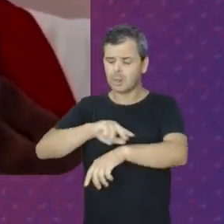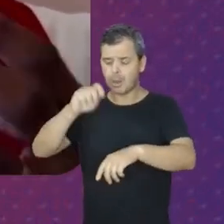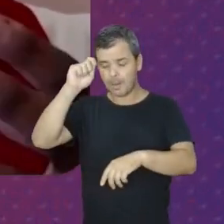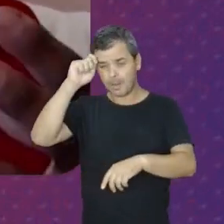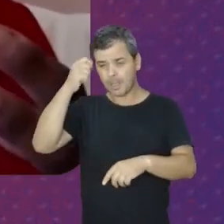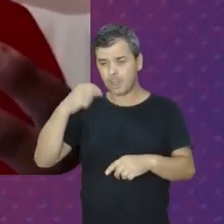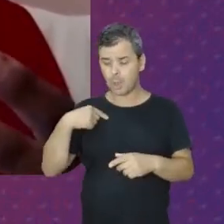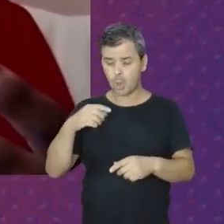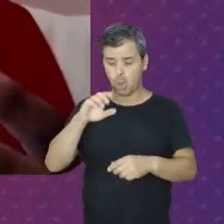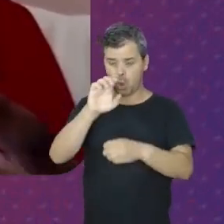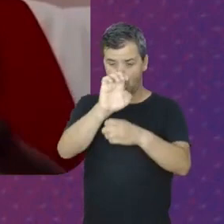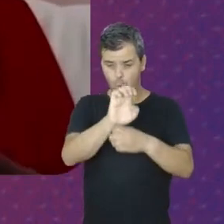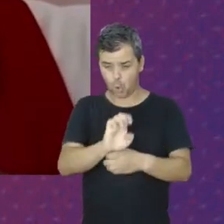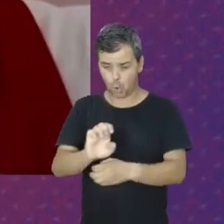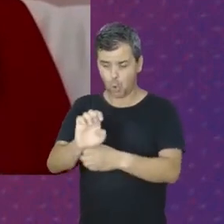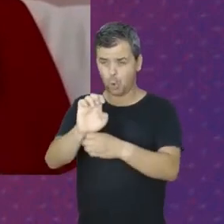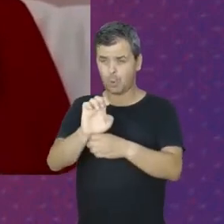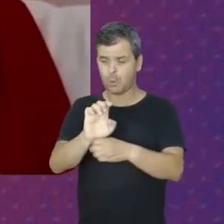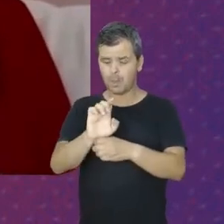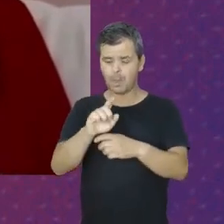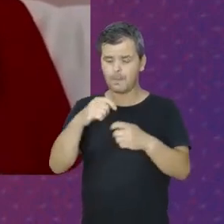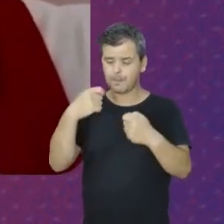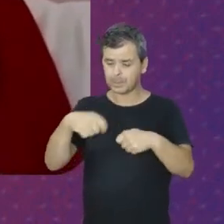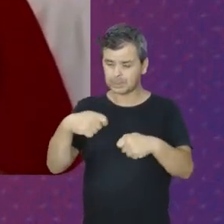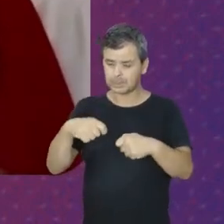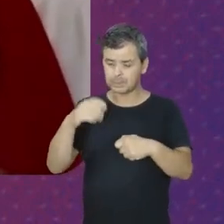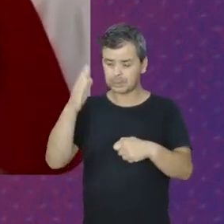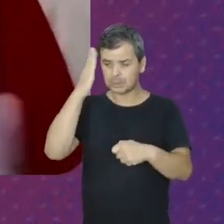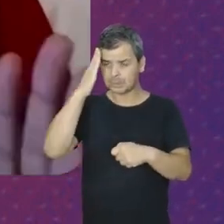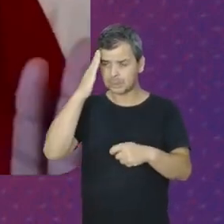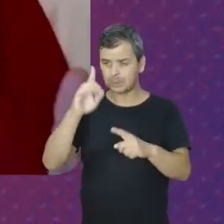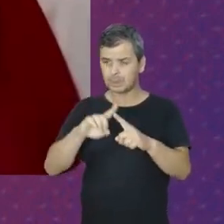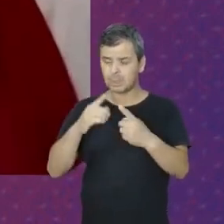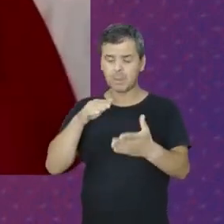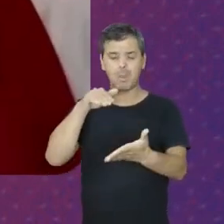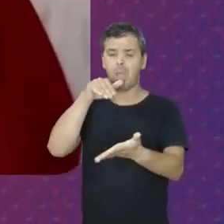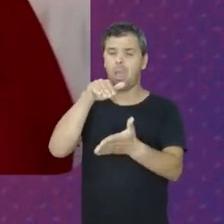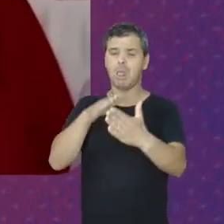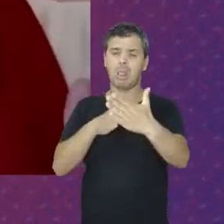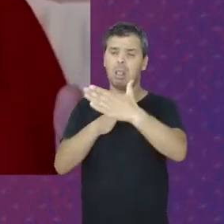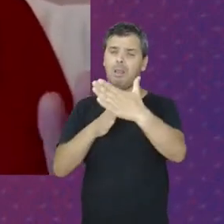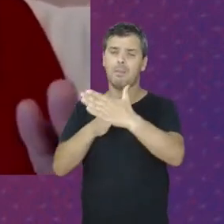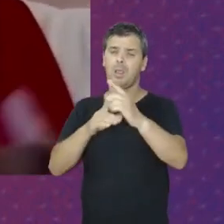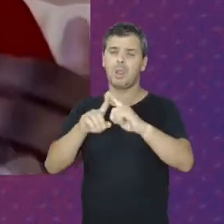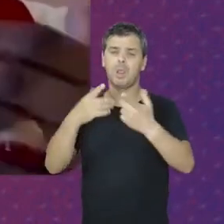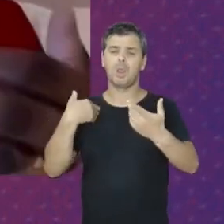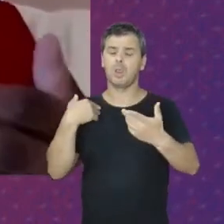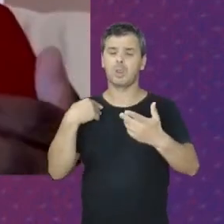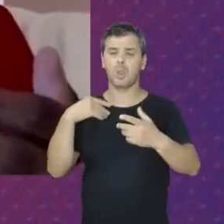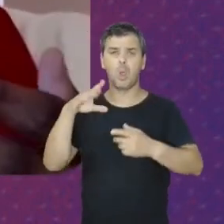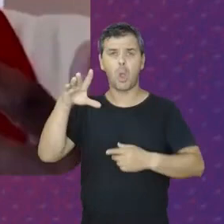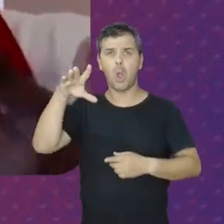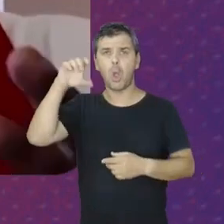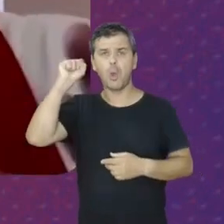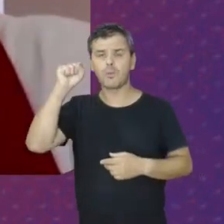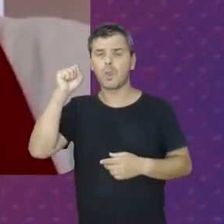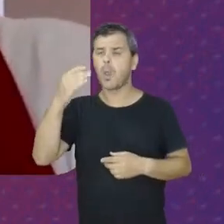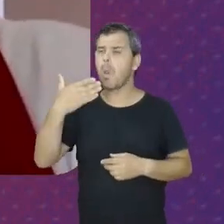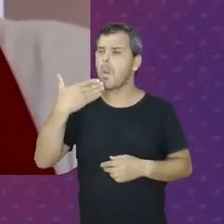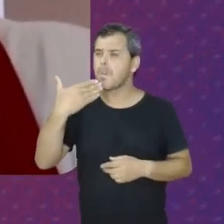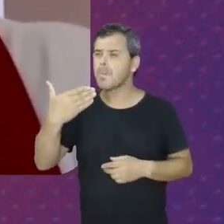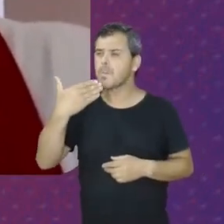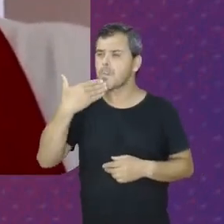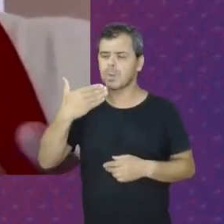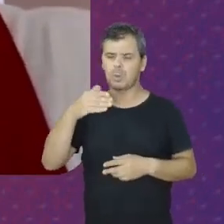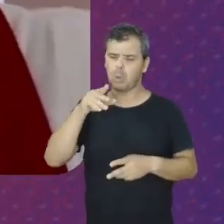ele necessariamente não pode se limitar apenas a ouvir o clamor desse